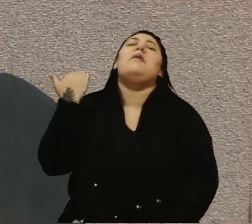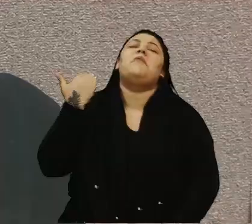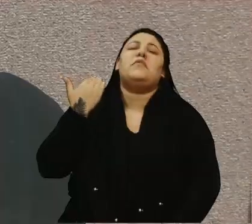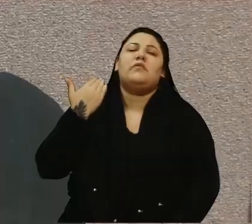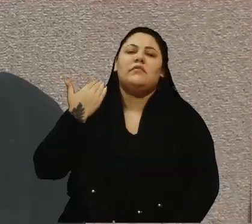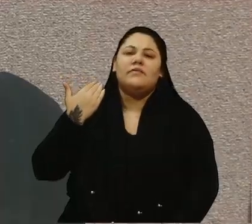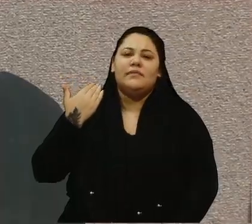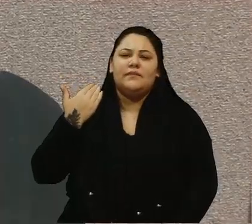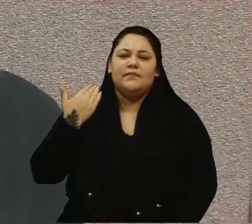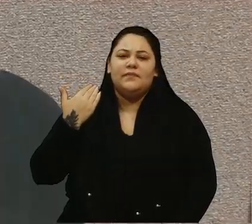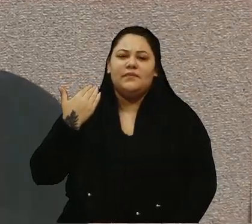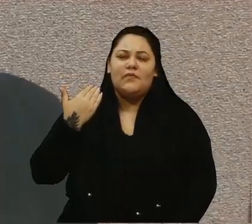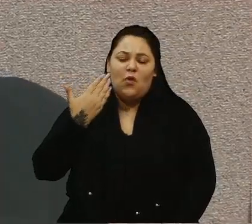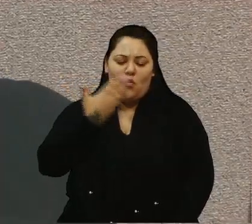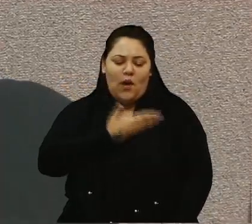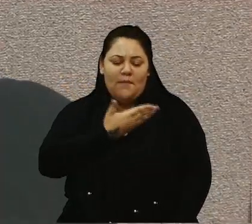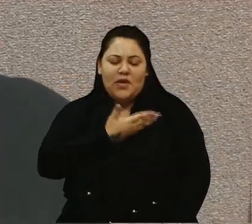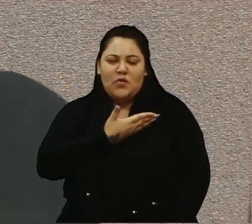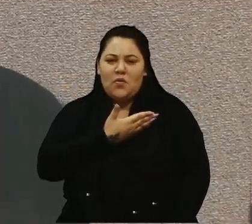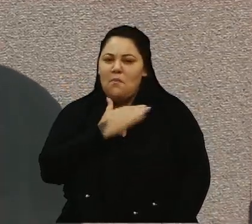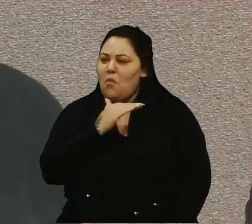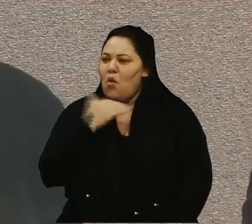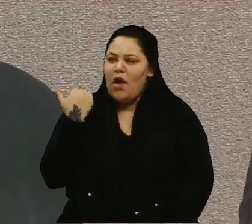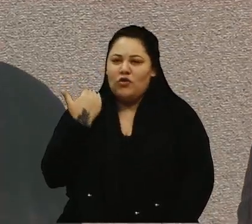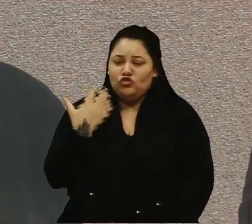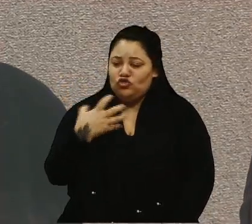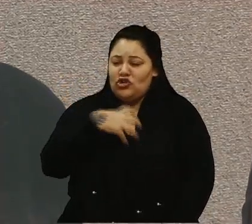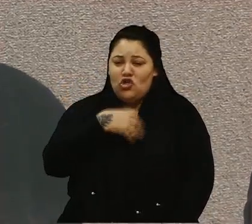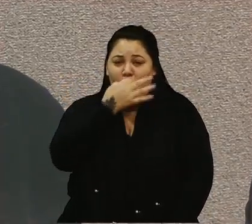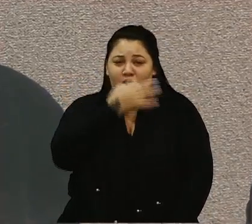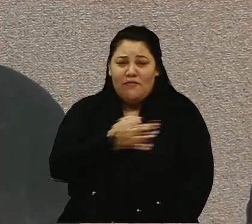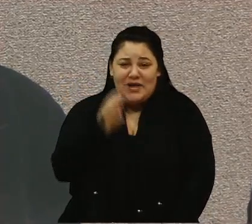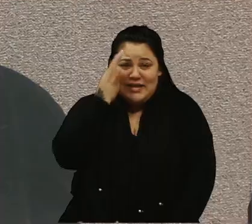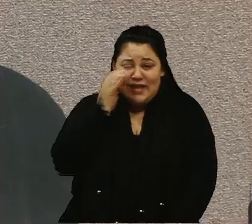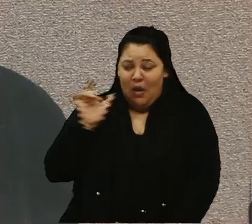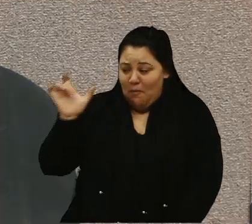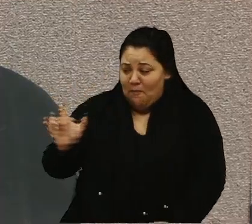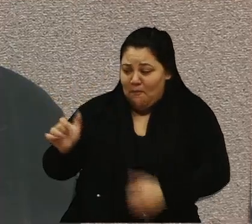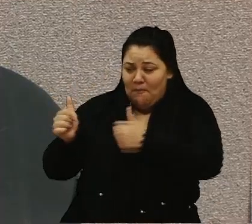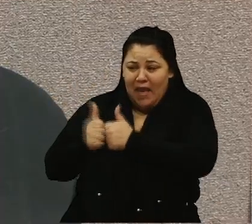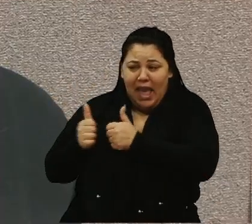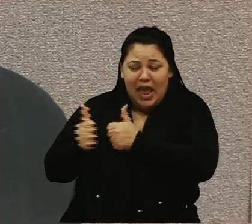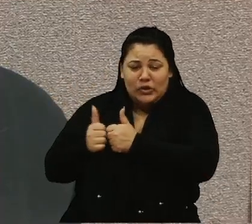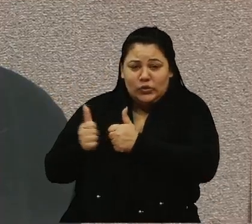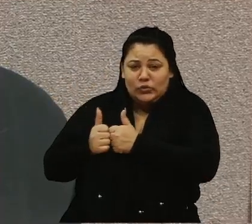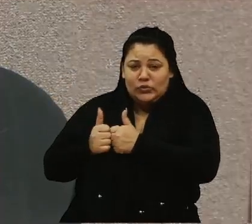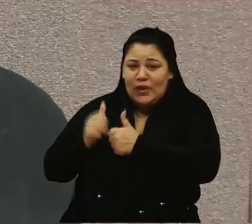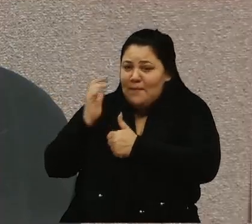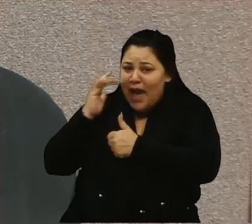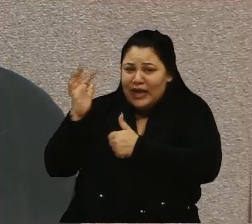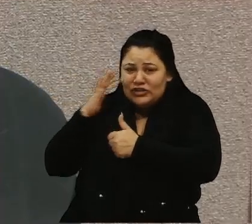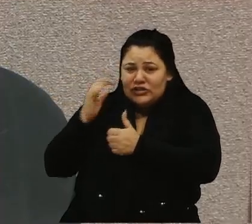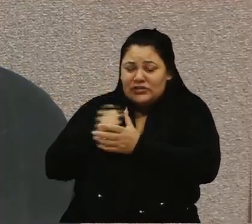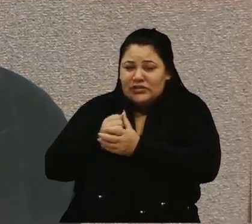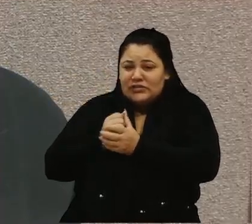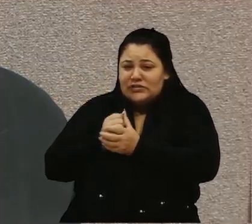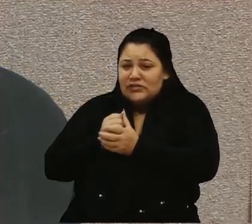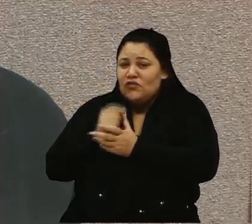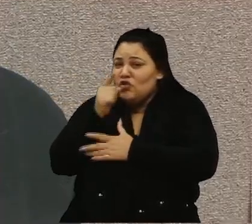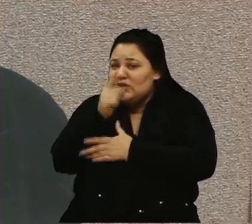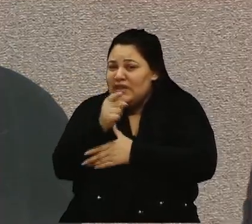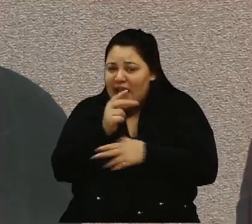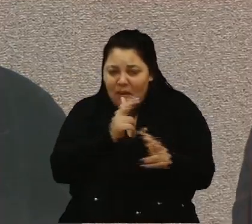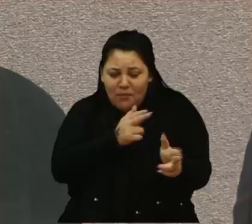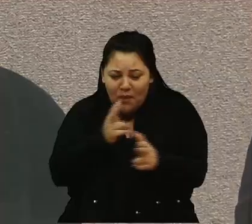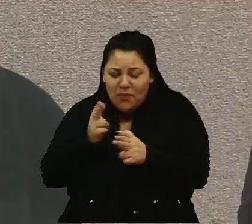amigo morreu de forma horrível. Você foi alvejado, você teve uma